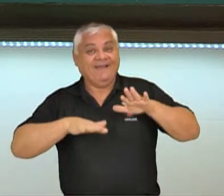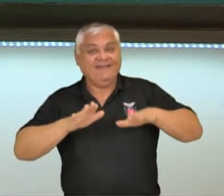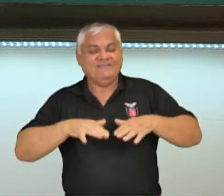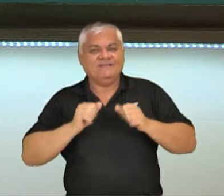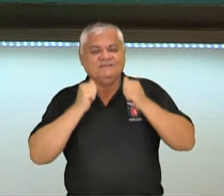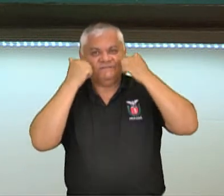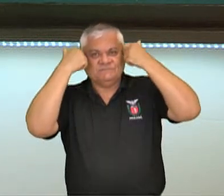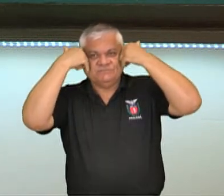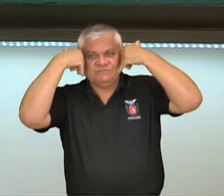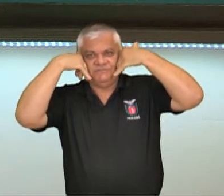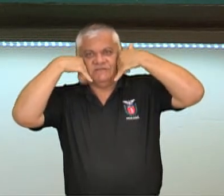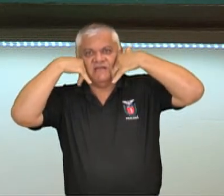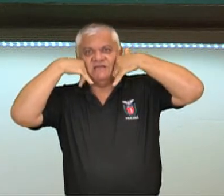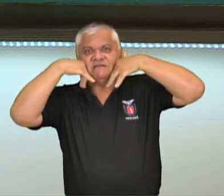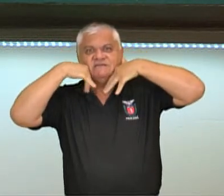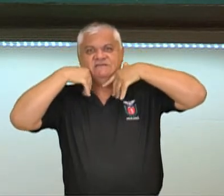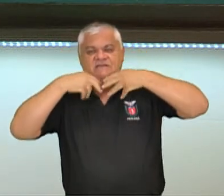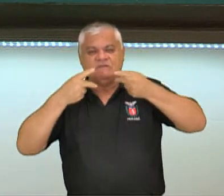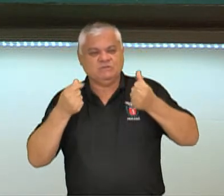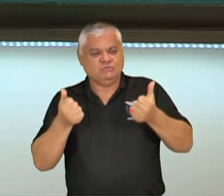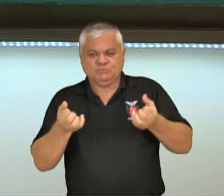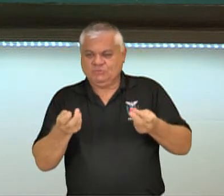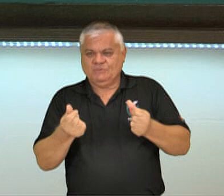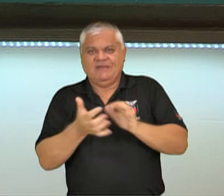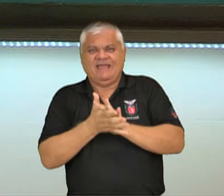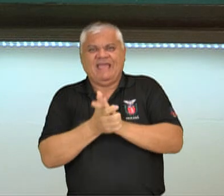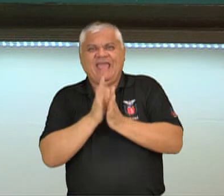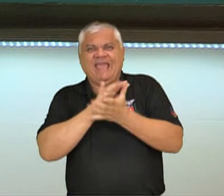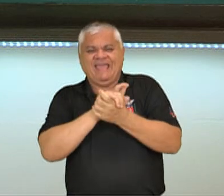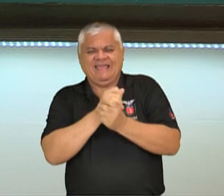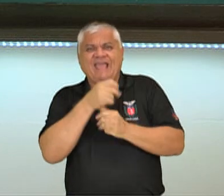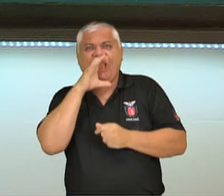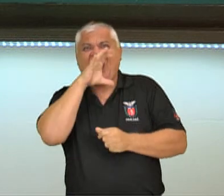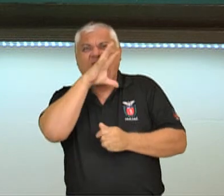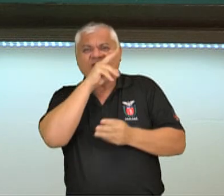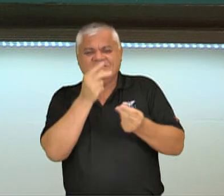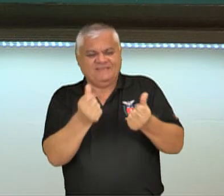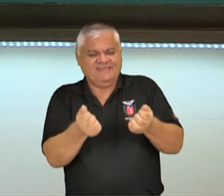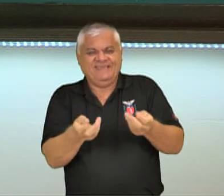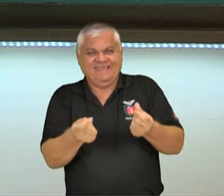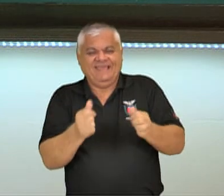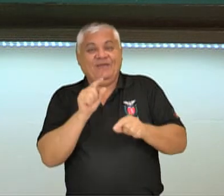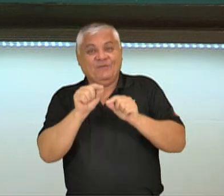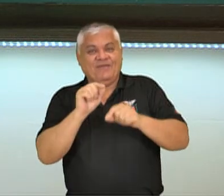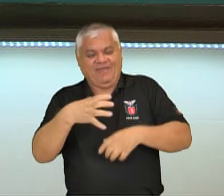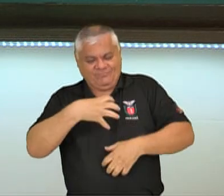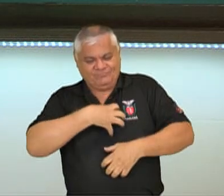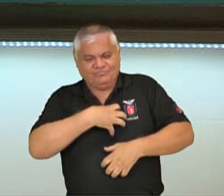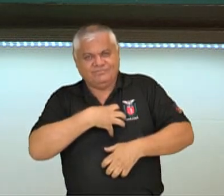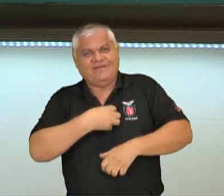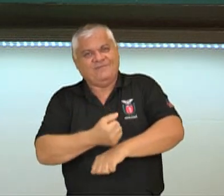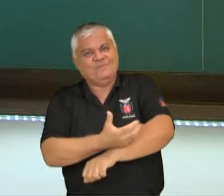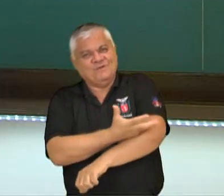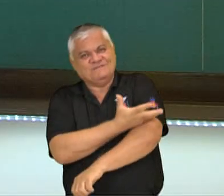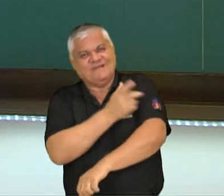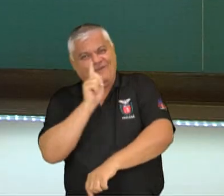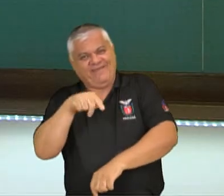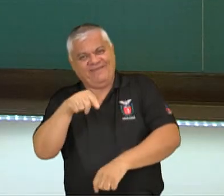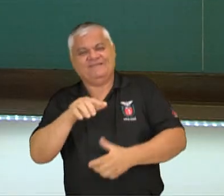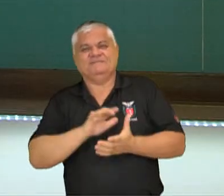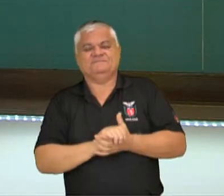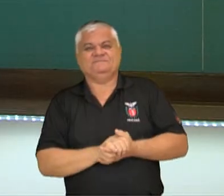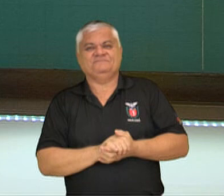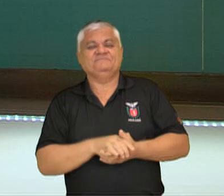começado a suar, sentiu a mão esquentar. Isso são efeitos das emoções sobre o seu corpo. Então, vamos para a